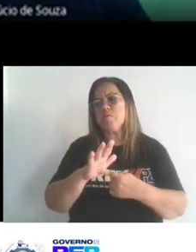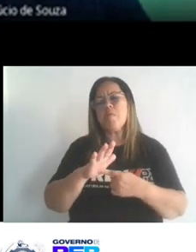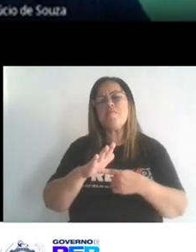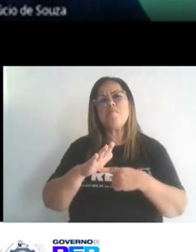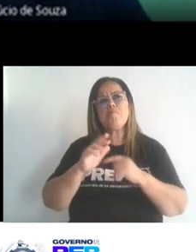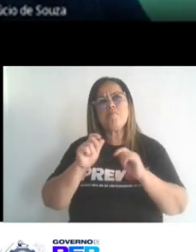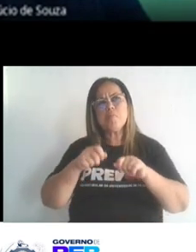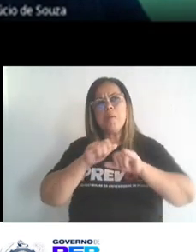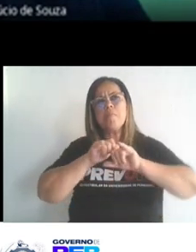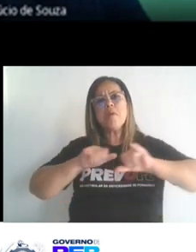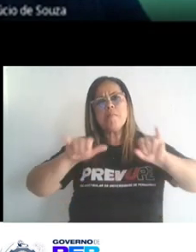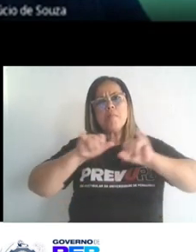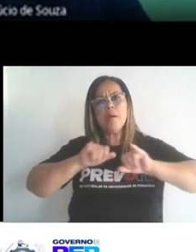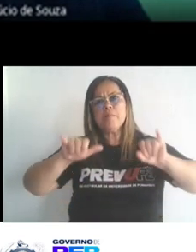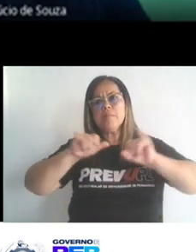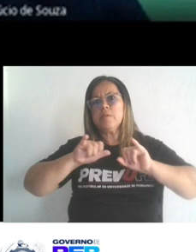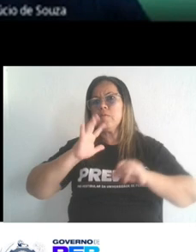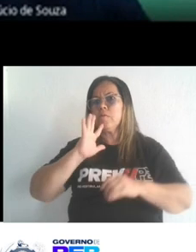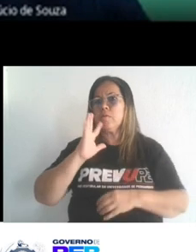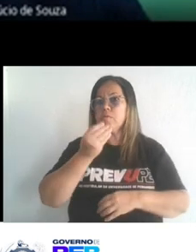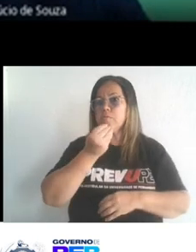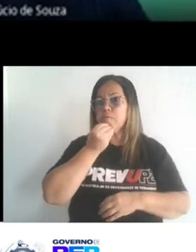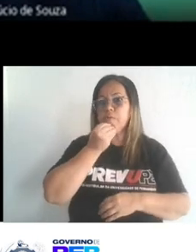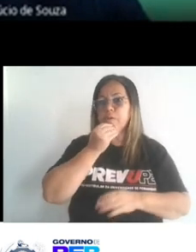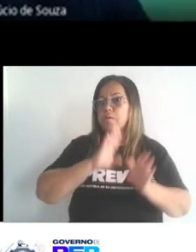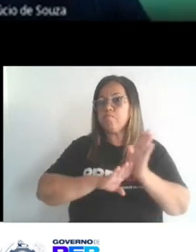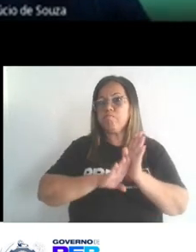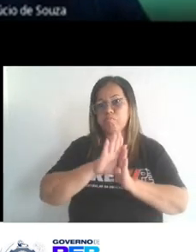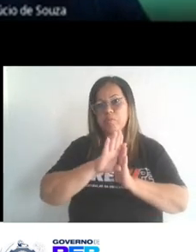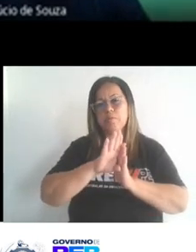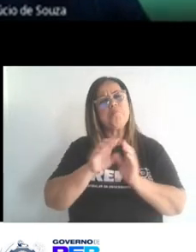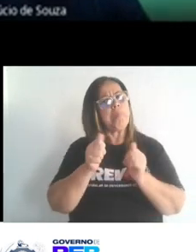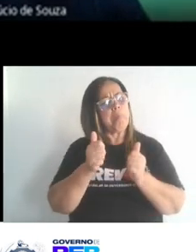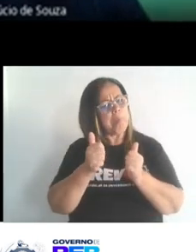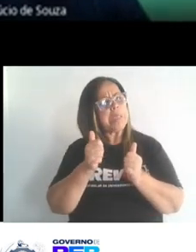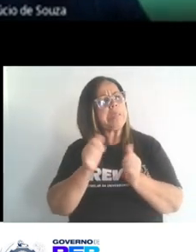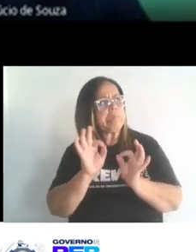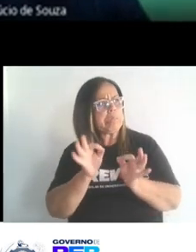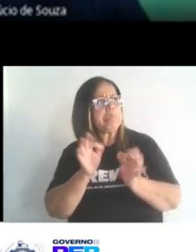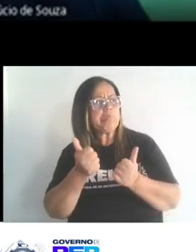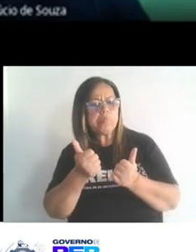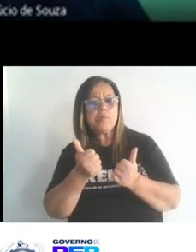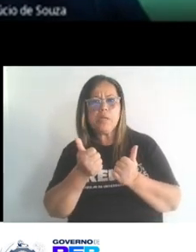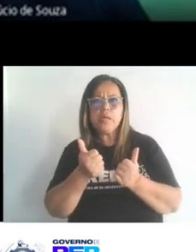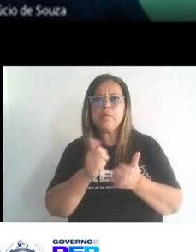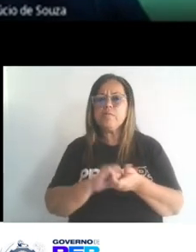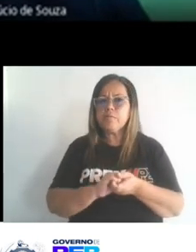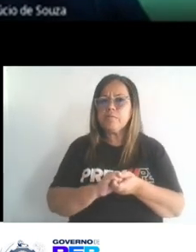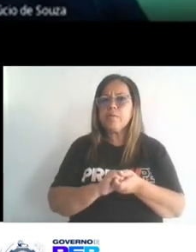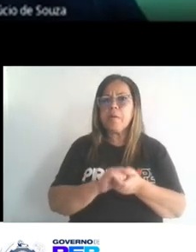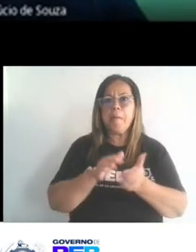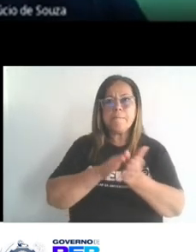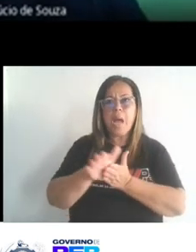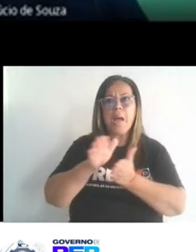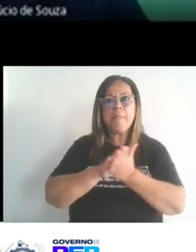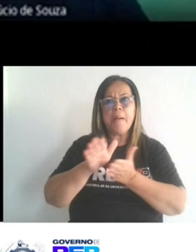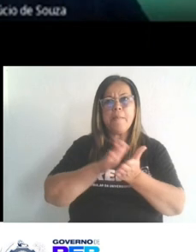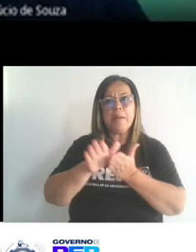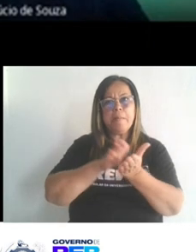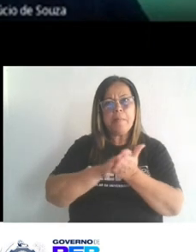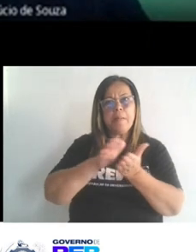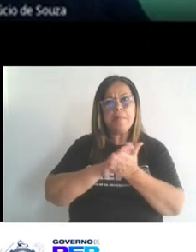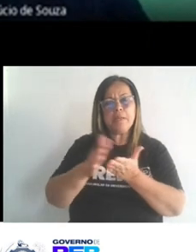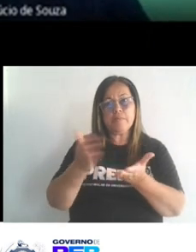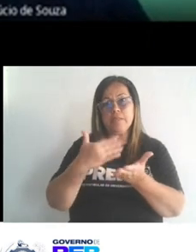divulgação do conhecimento em maior escala até aí tudo bem certo a impressão de livros que até a Idade